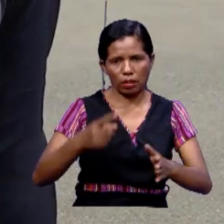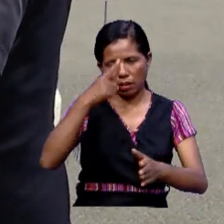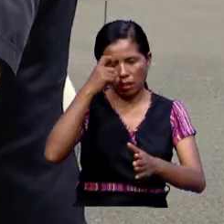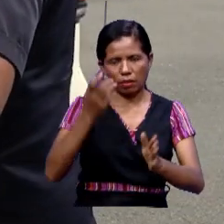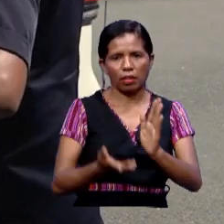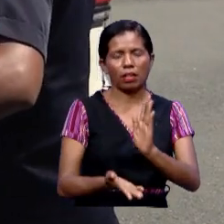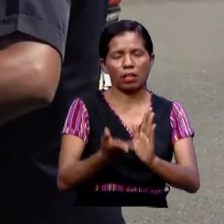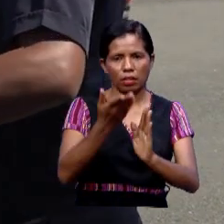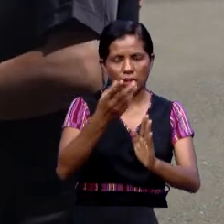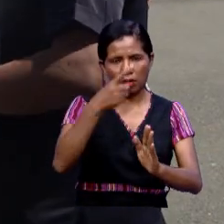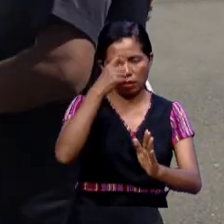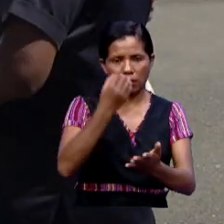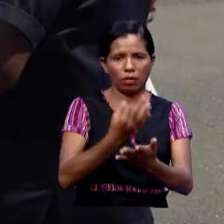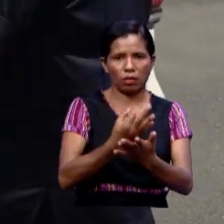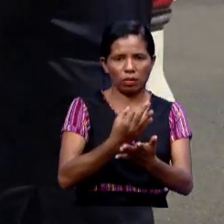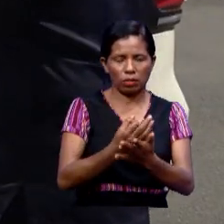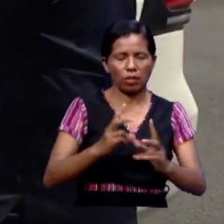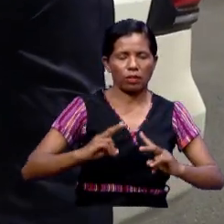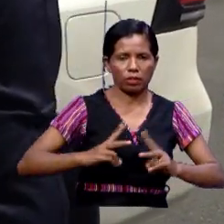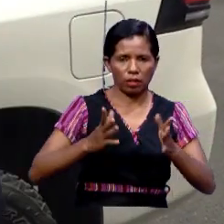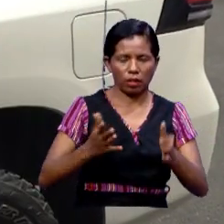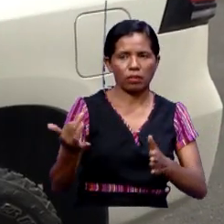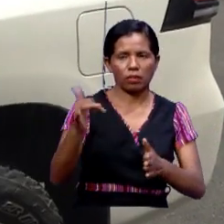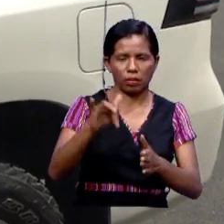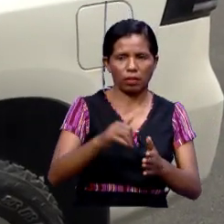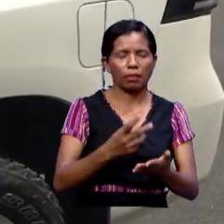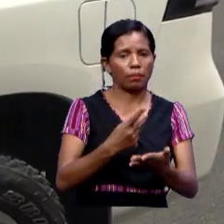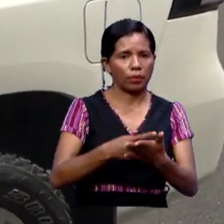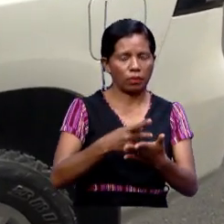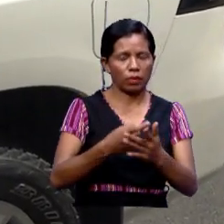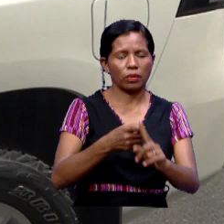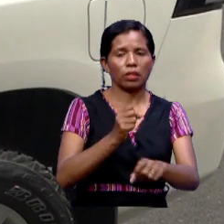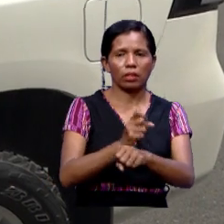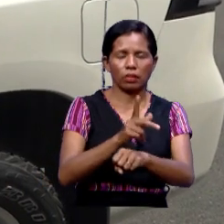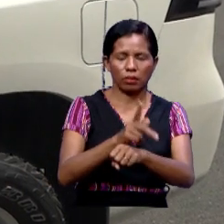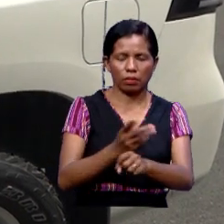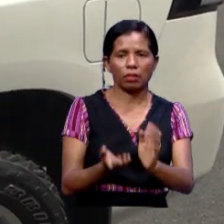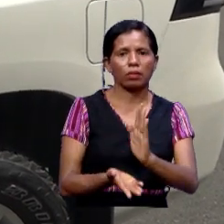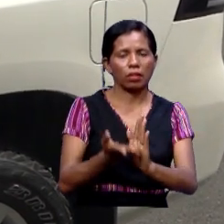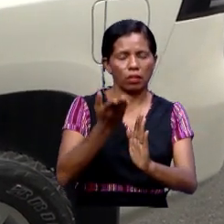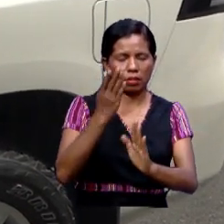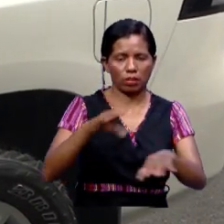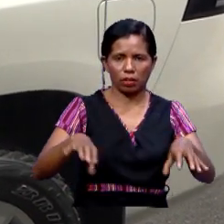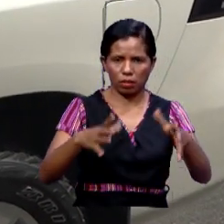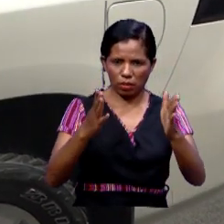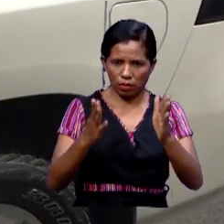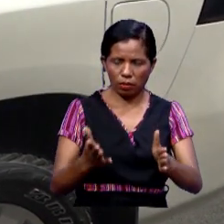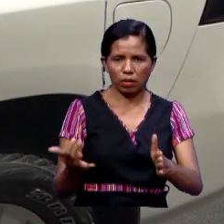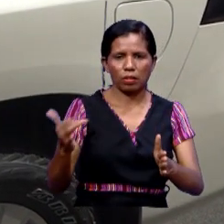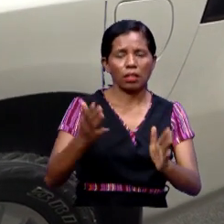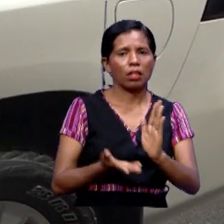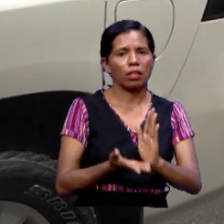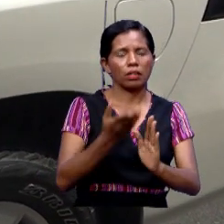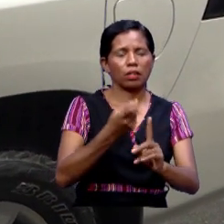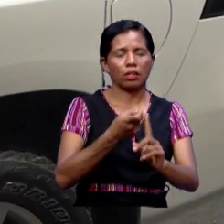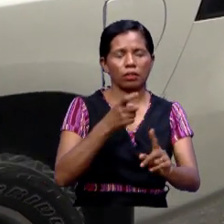que hasaimos subvenção para veterano sira. Proposta do CFOP atu hasai salário mínimo trabalhador sira, hasai husi